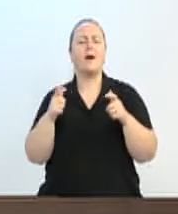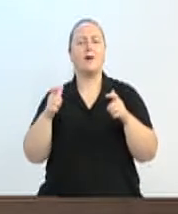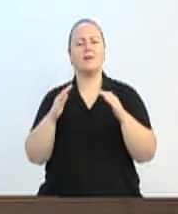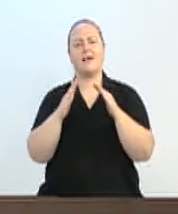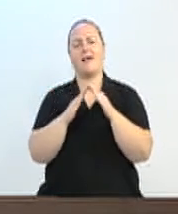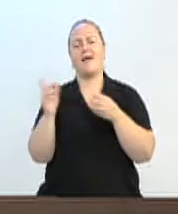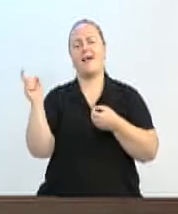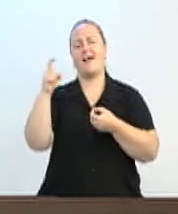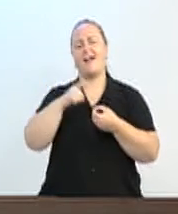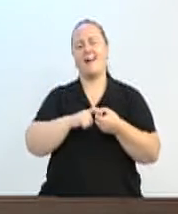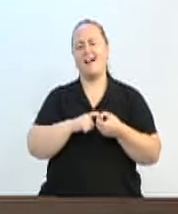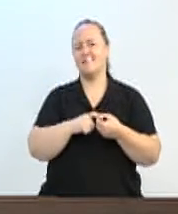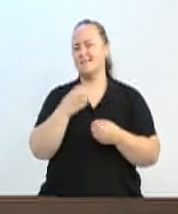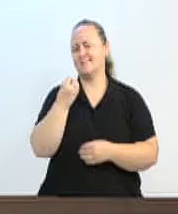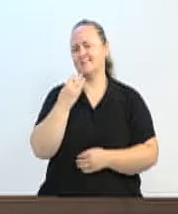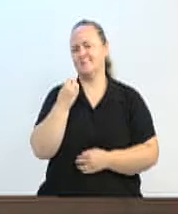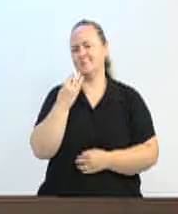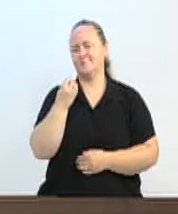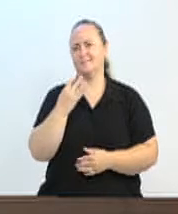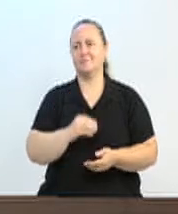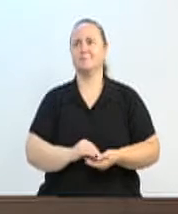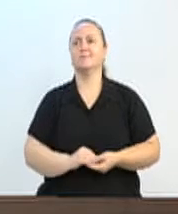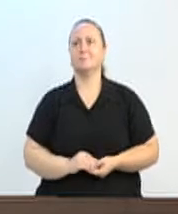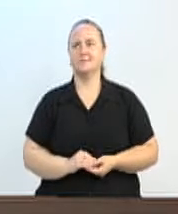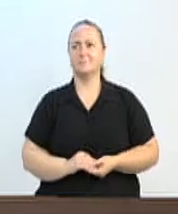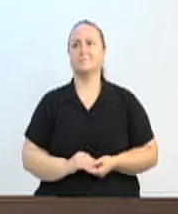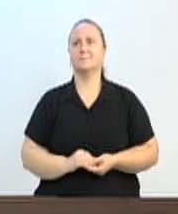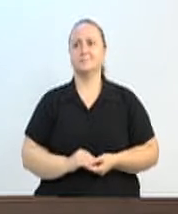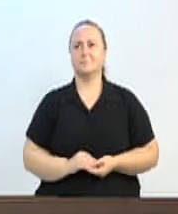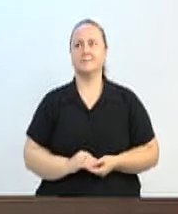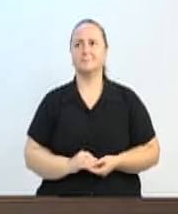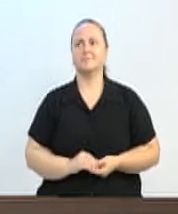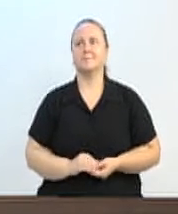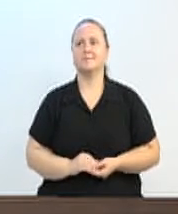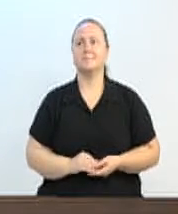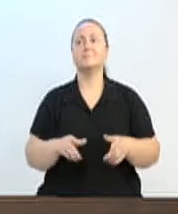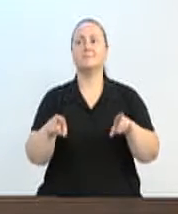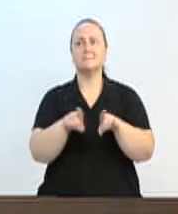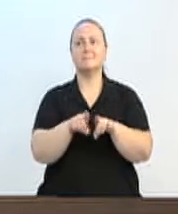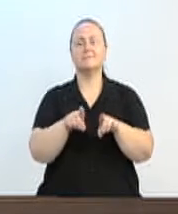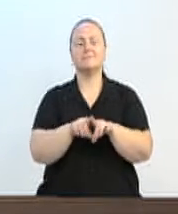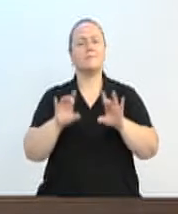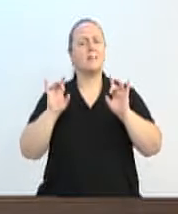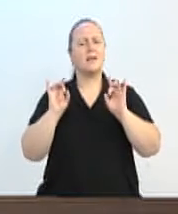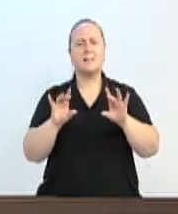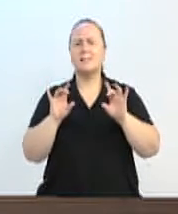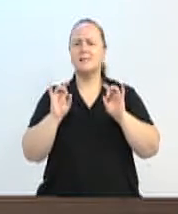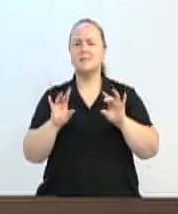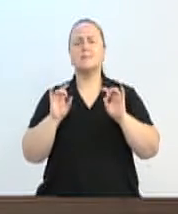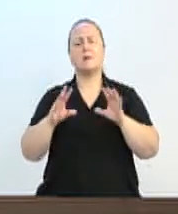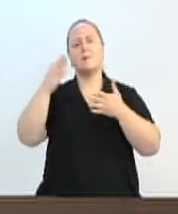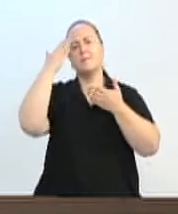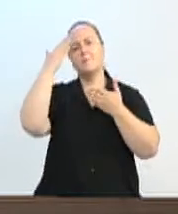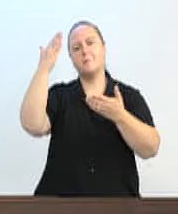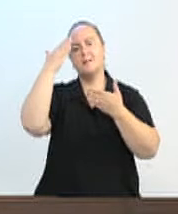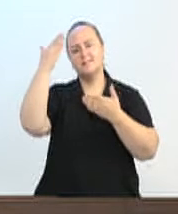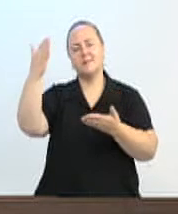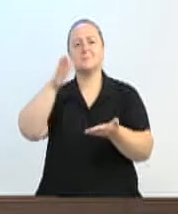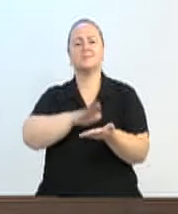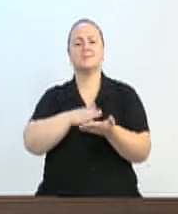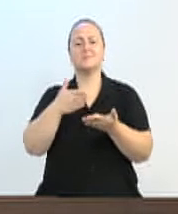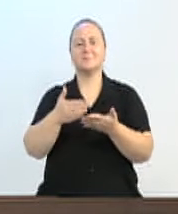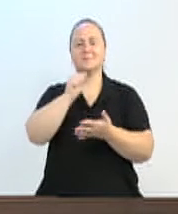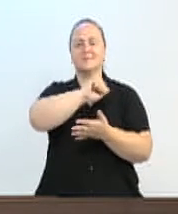para onde voltar e isso é muito bom então eu quero agradecer Quero Agradecer de forma muito especial as